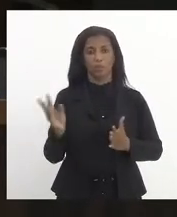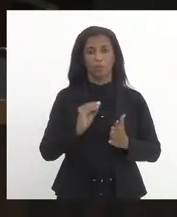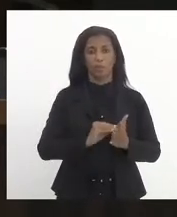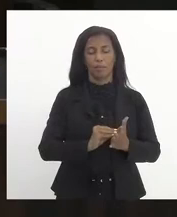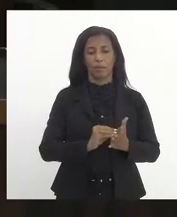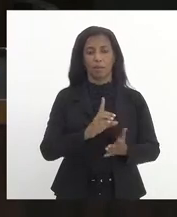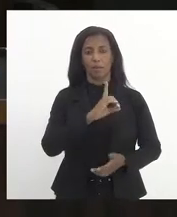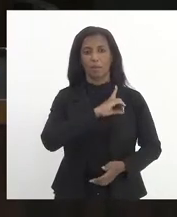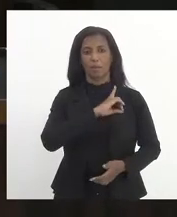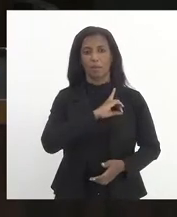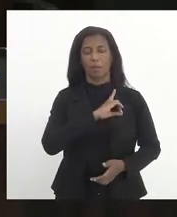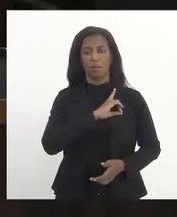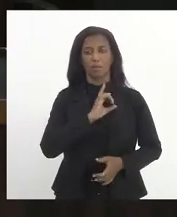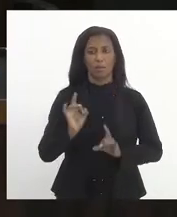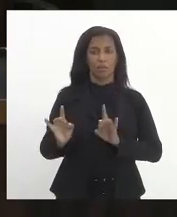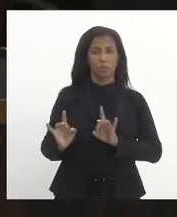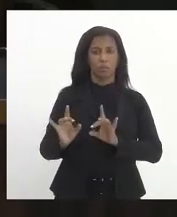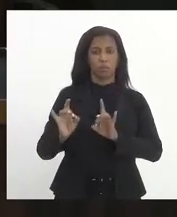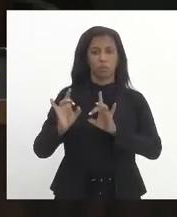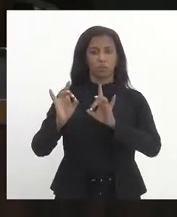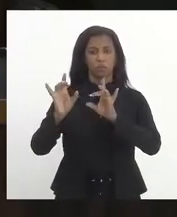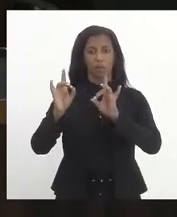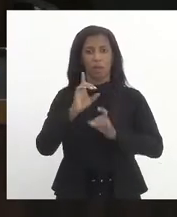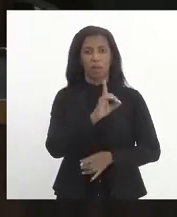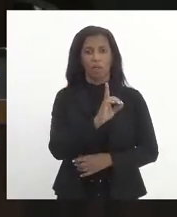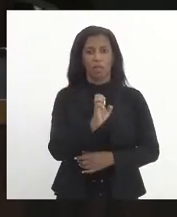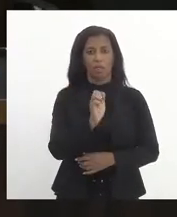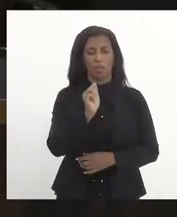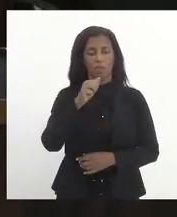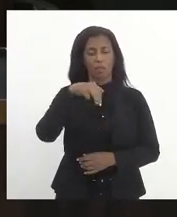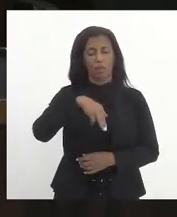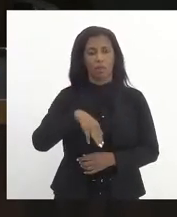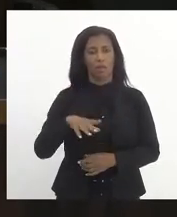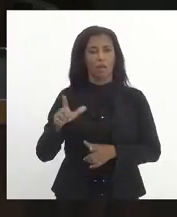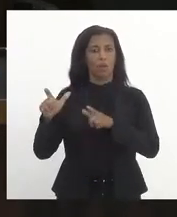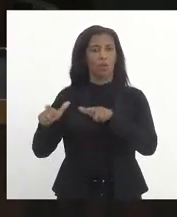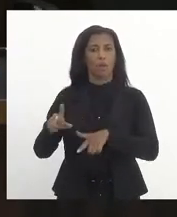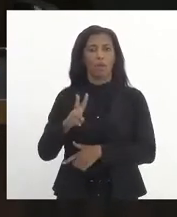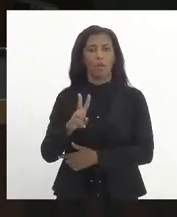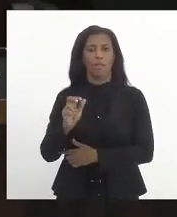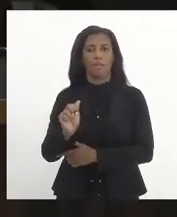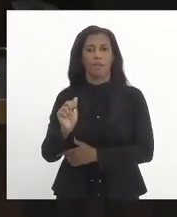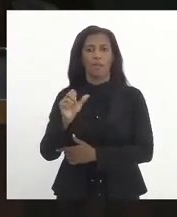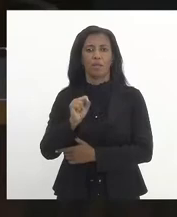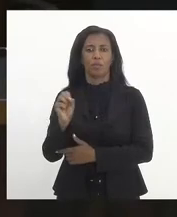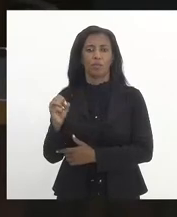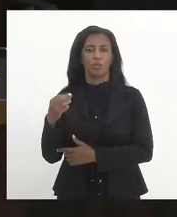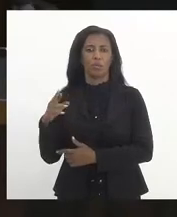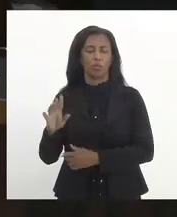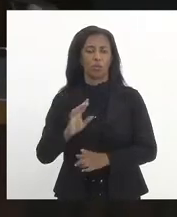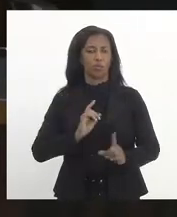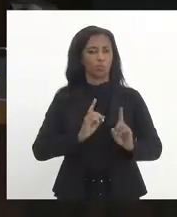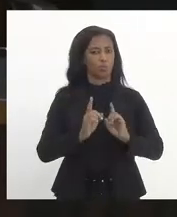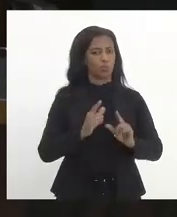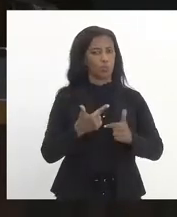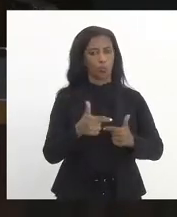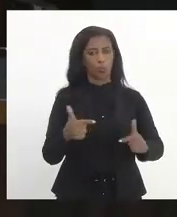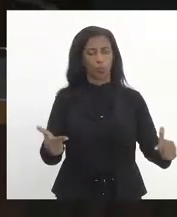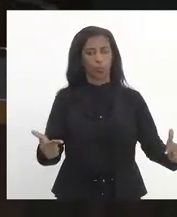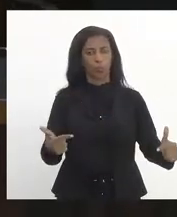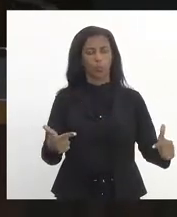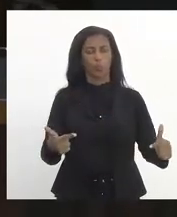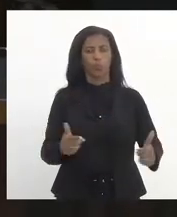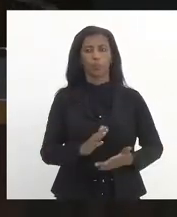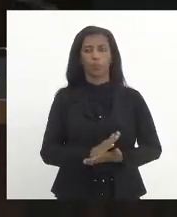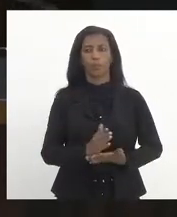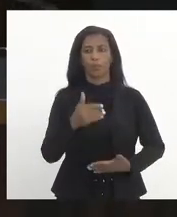a implantar delegacias especializadas em atendimento à mulher, DEAN, no município de Vassouras. Em discussão. Não havendo que queira discutir, encerra a discussão. Em votação, os senhores que aprovam